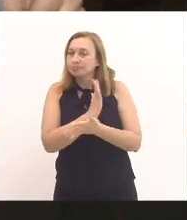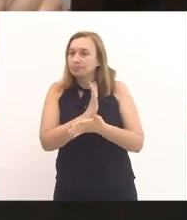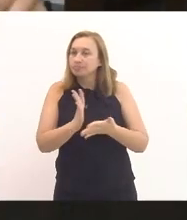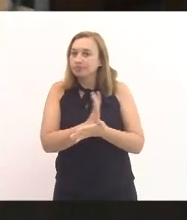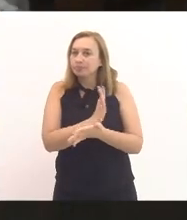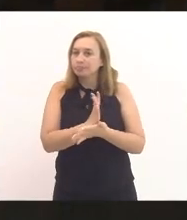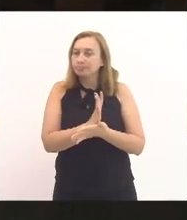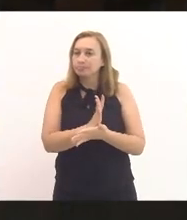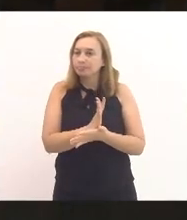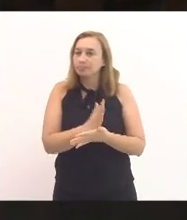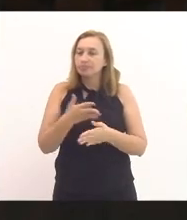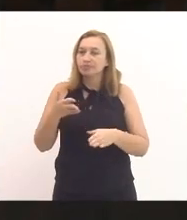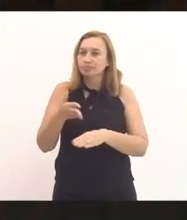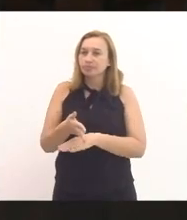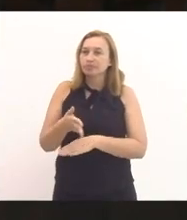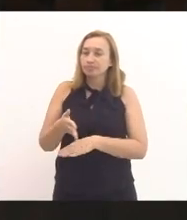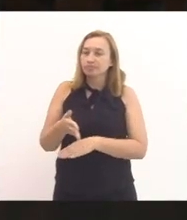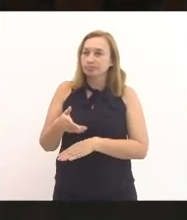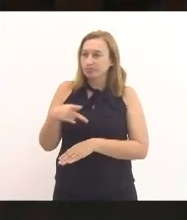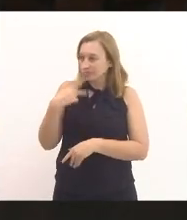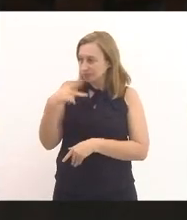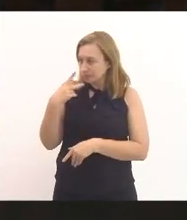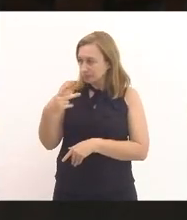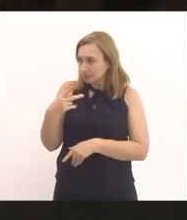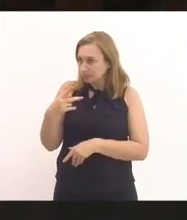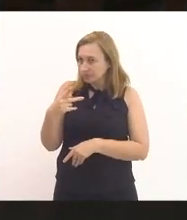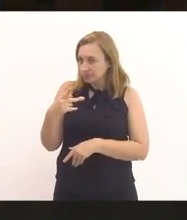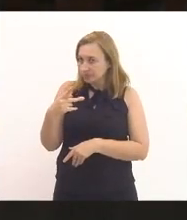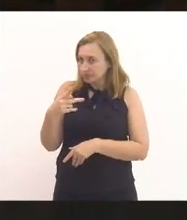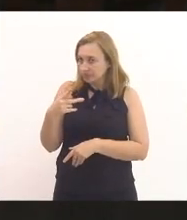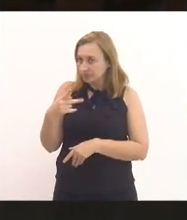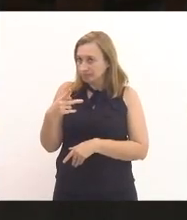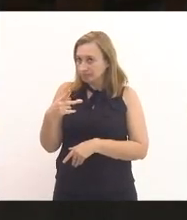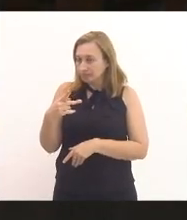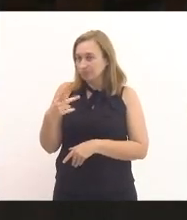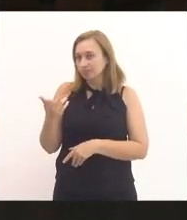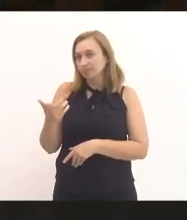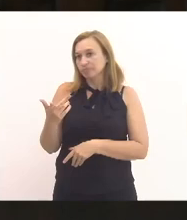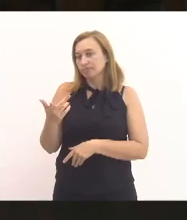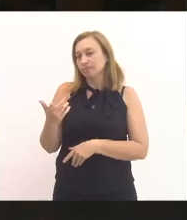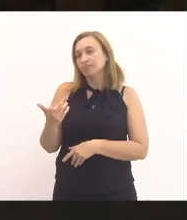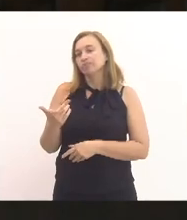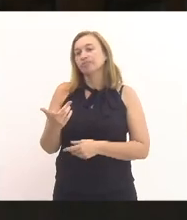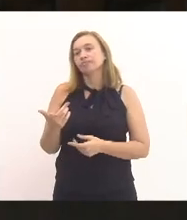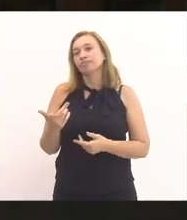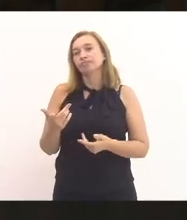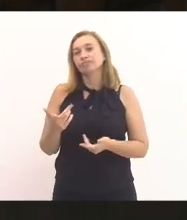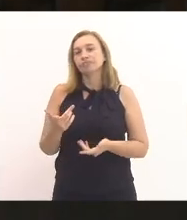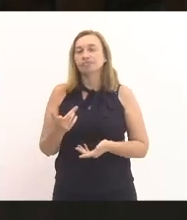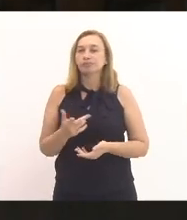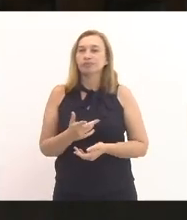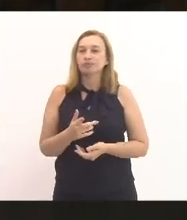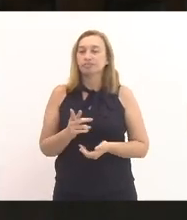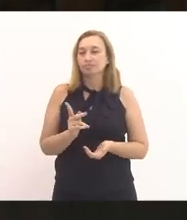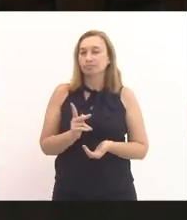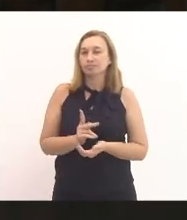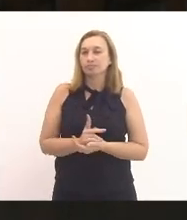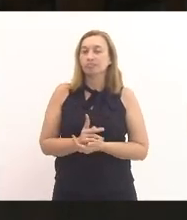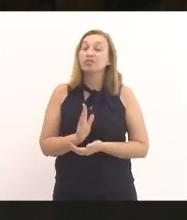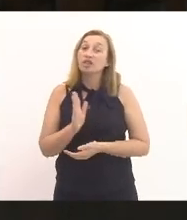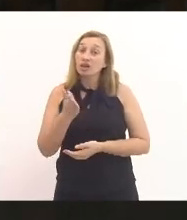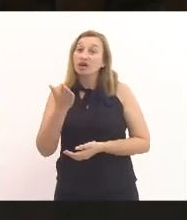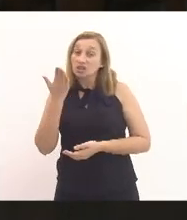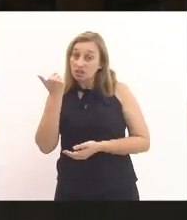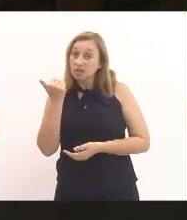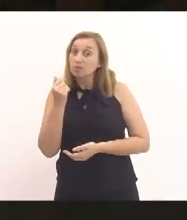nós sejamos chegamos para depois chegamos para depois sejamos olhadas de maneira bem torta que já passou por